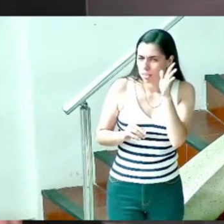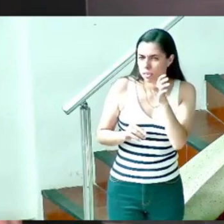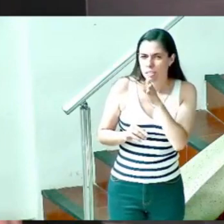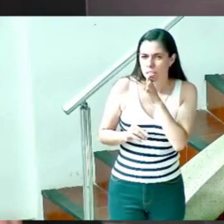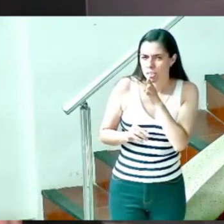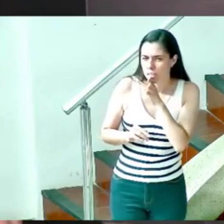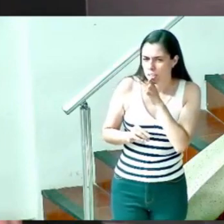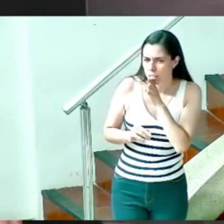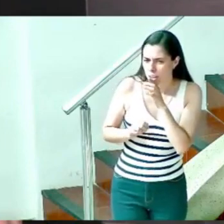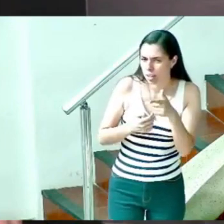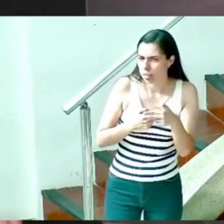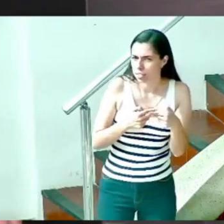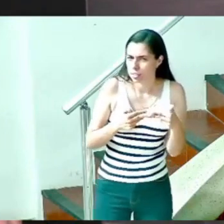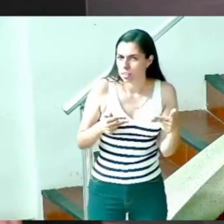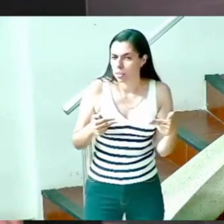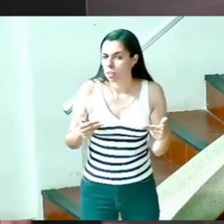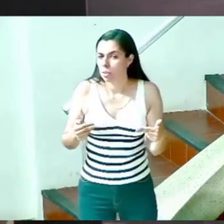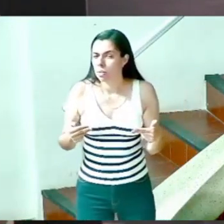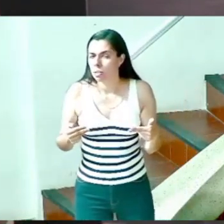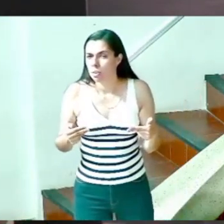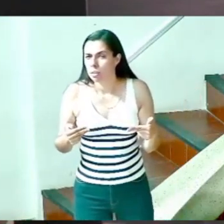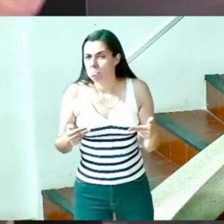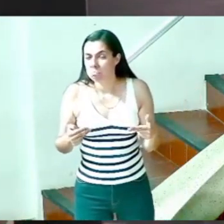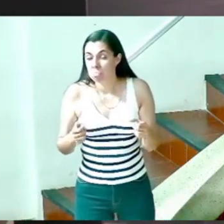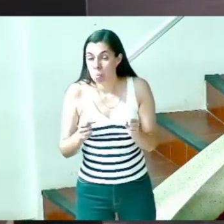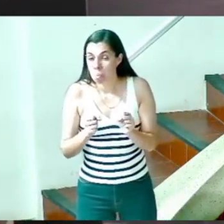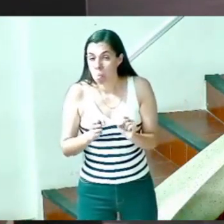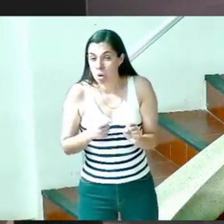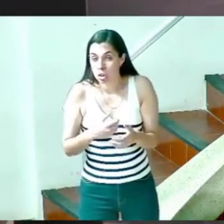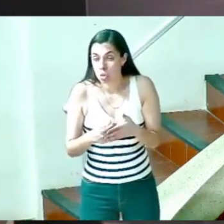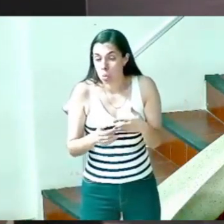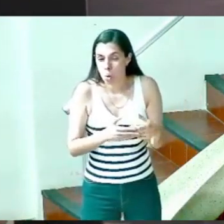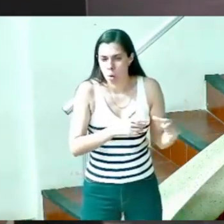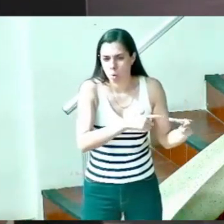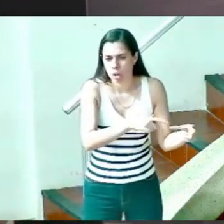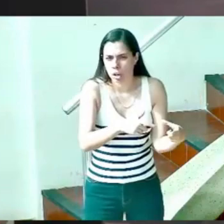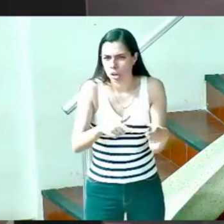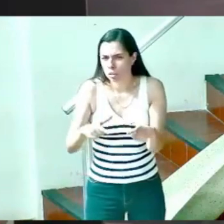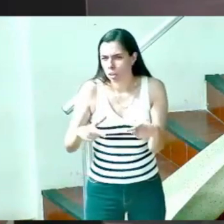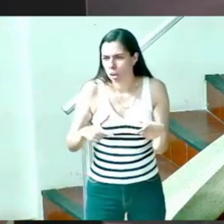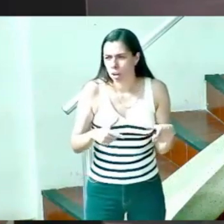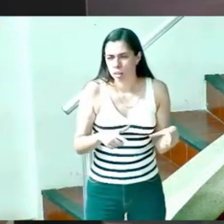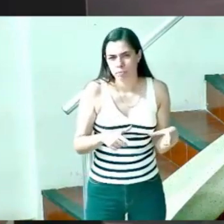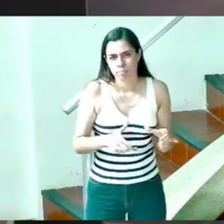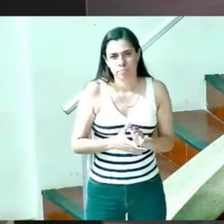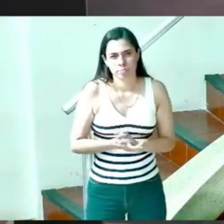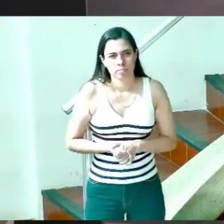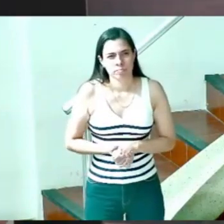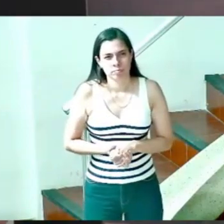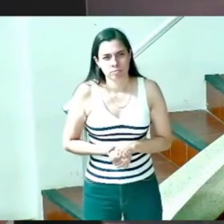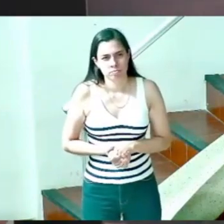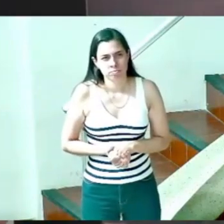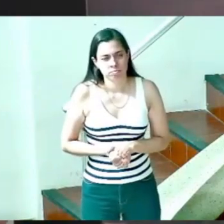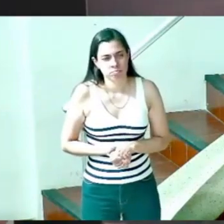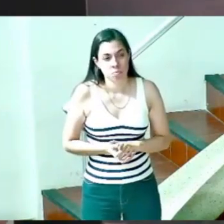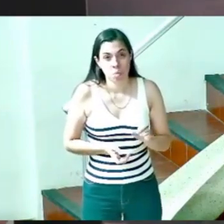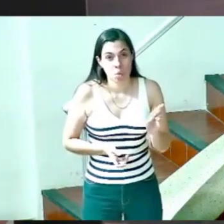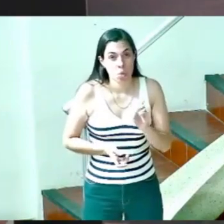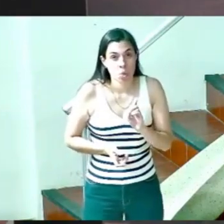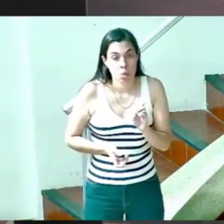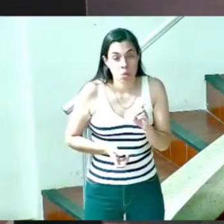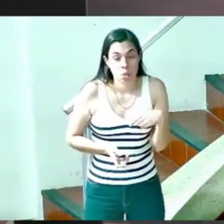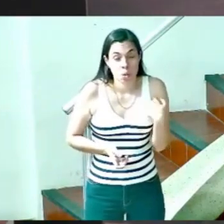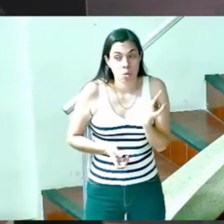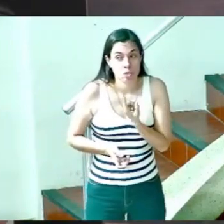Talvez num ambiente de trabalho, talvez numa discussão ou uma conversa com um amigo, talvez dentro de